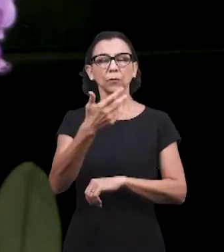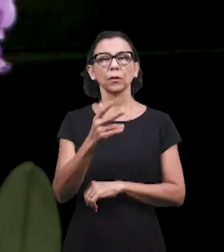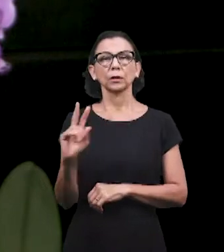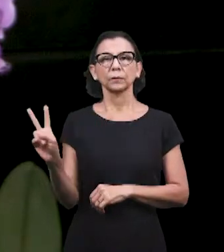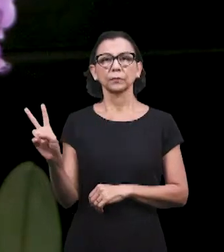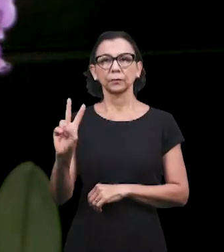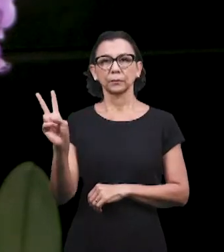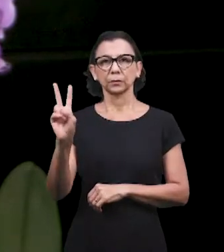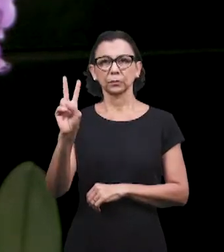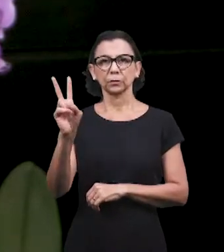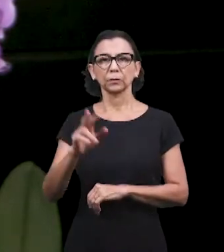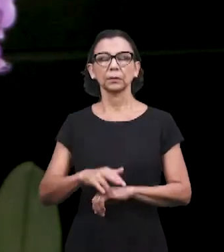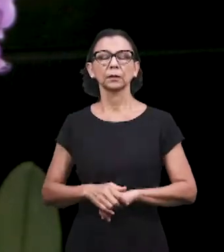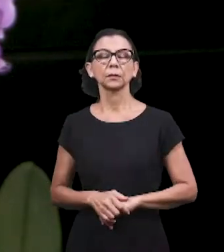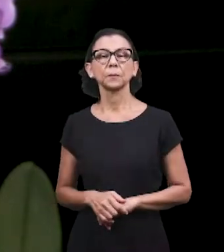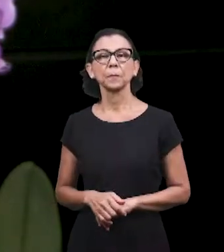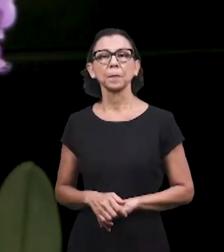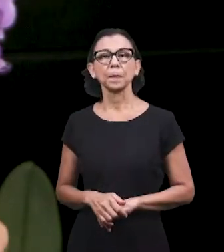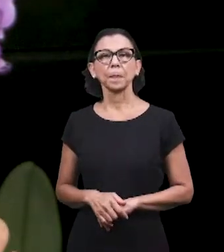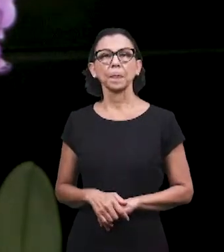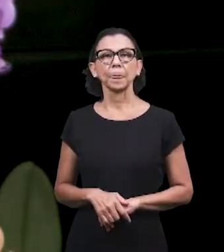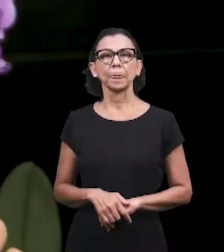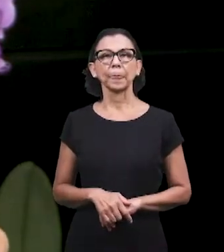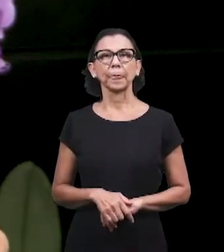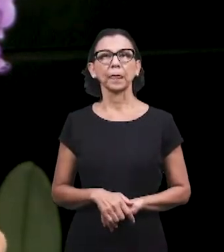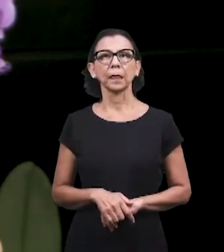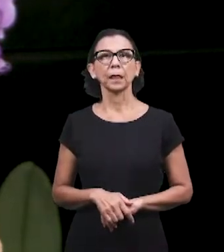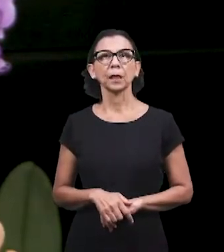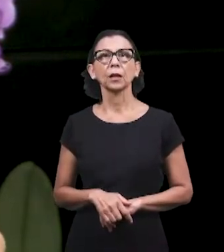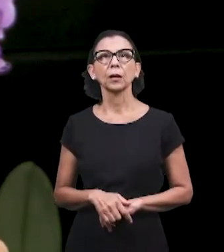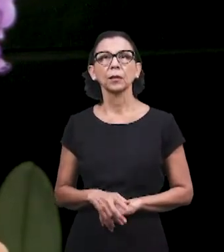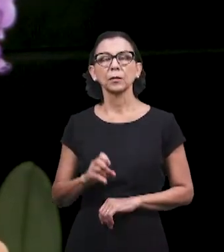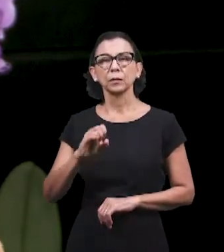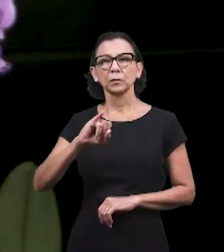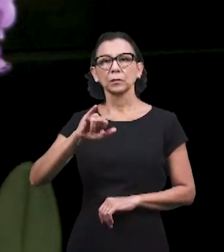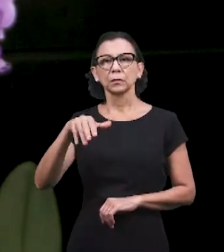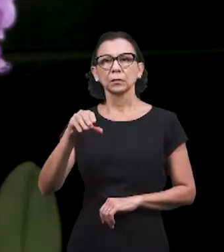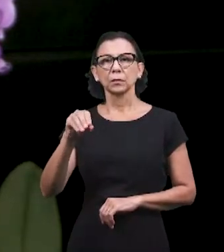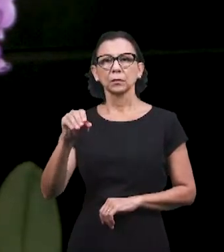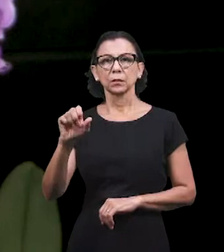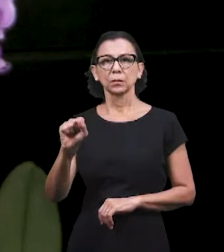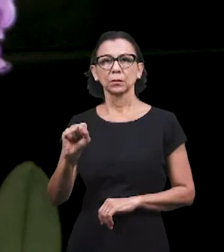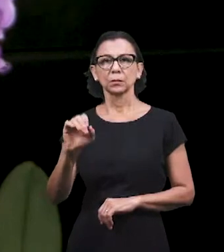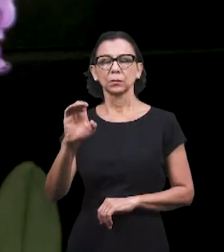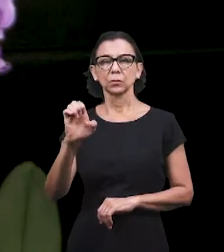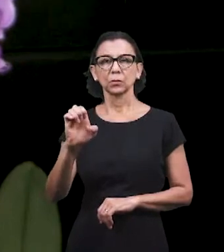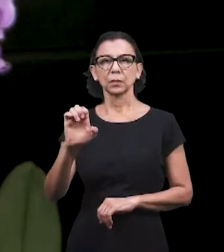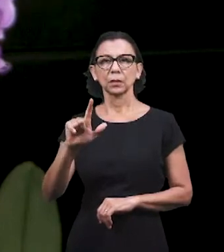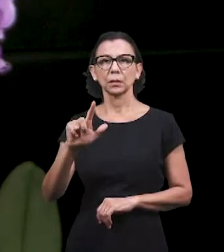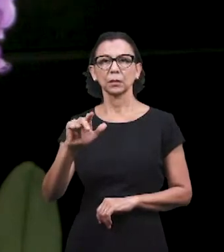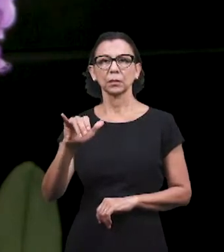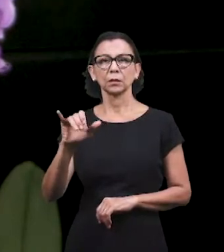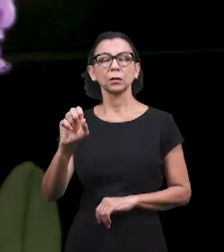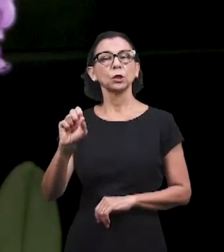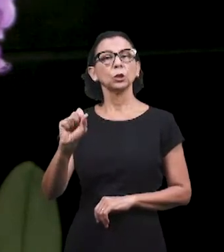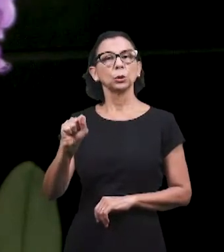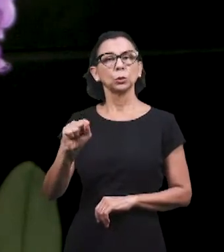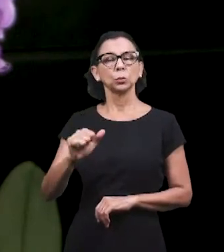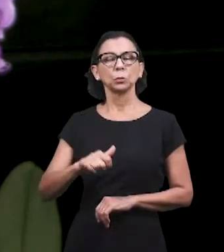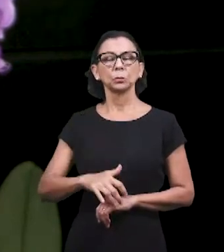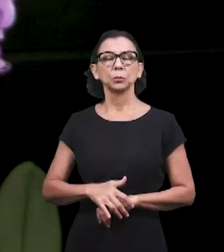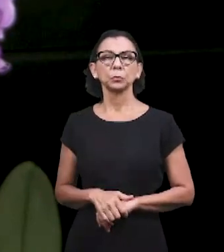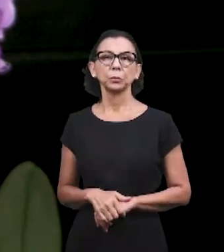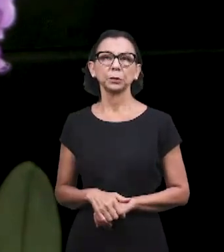nosso irmão ali, o irmão José Luiz de Crocker. Esse nosso irmão pertence à igreja lá de